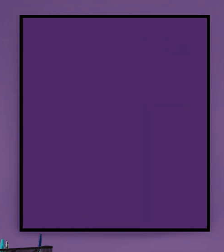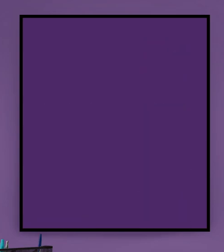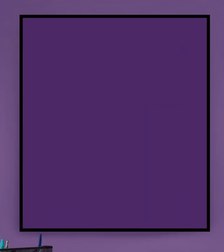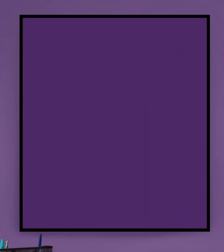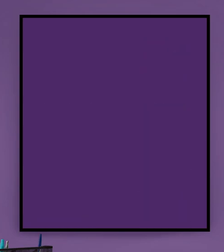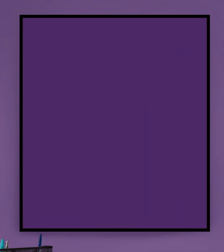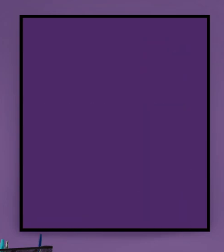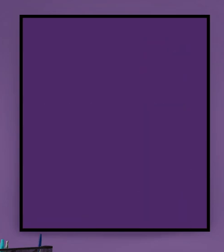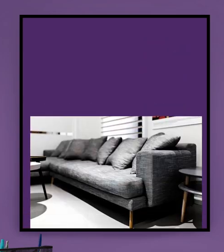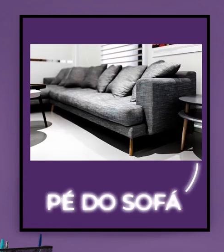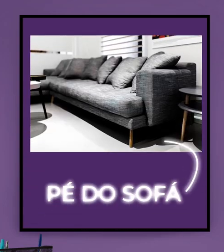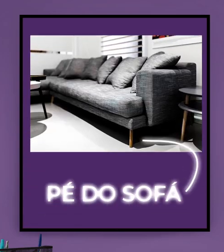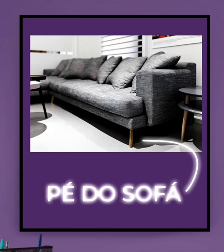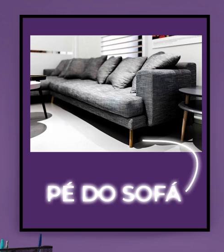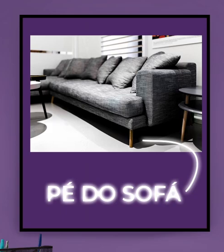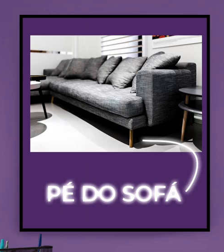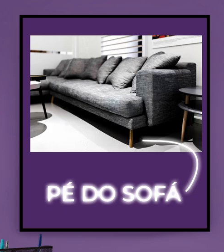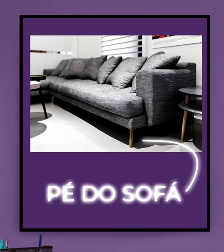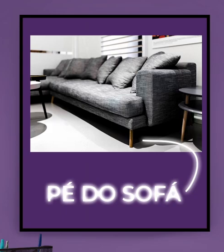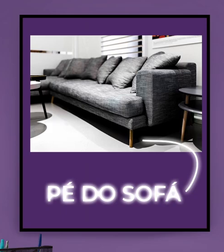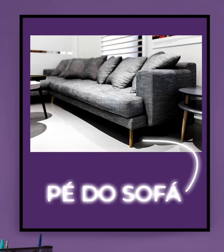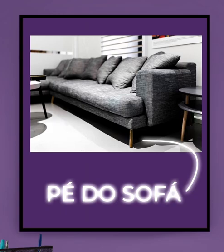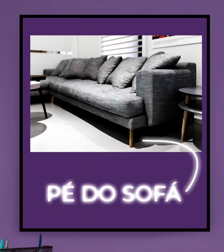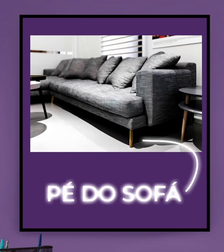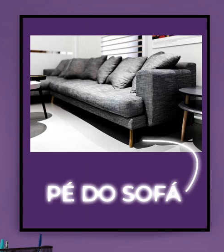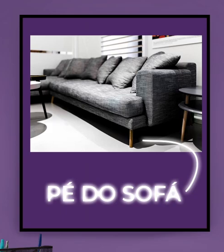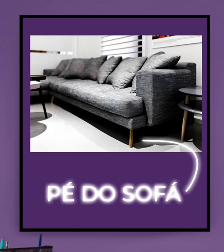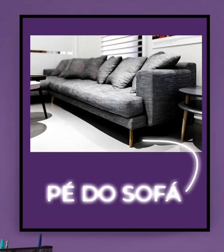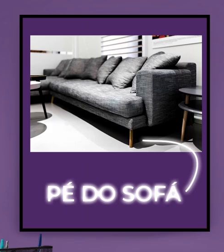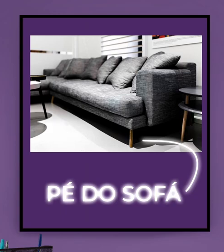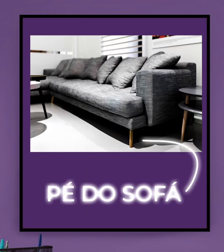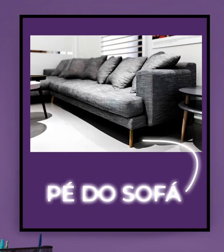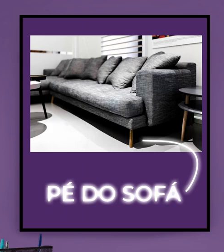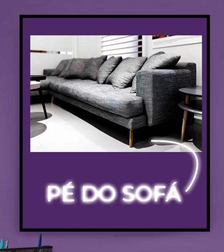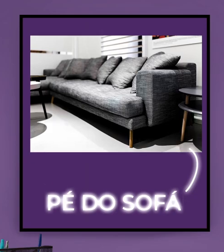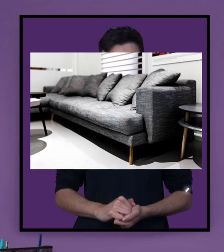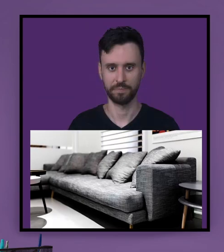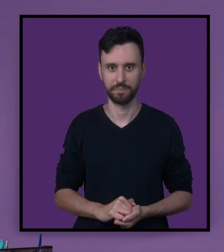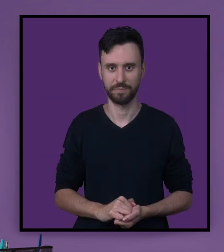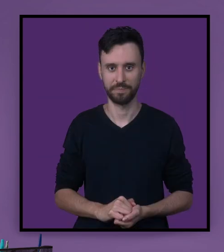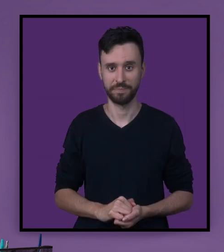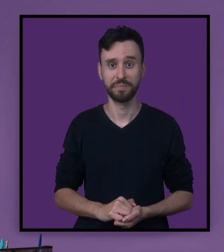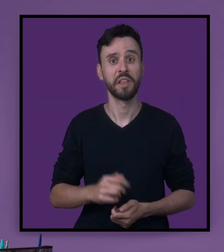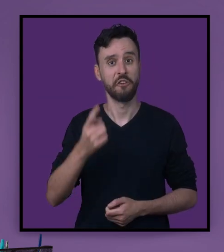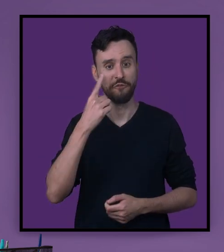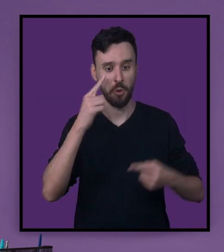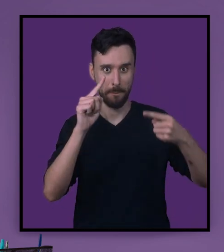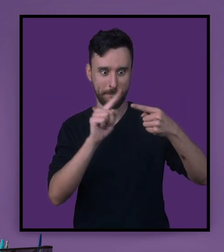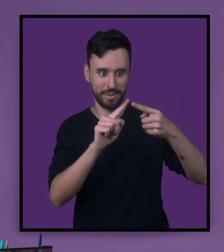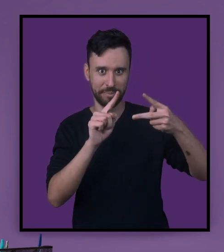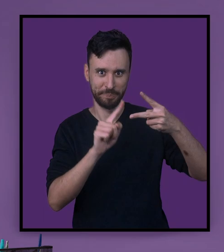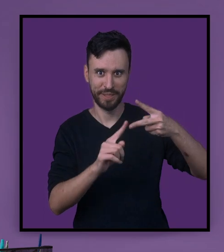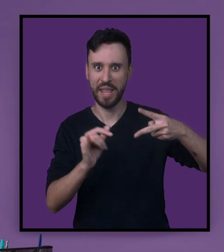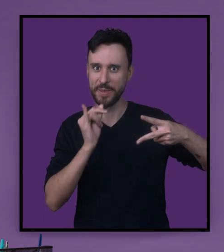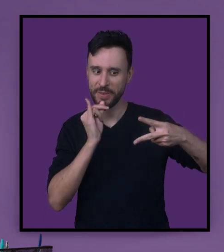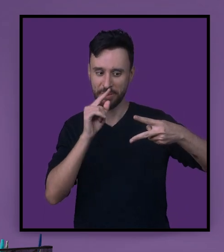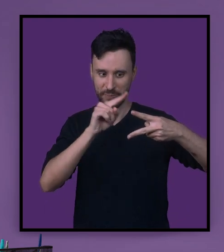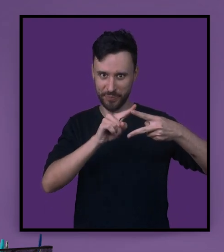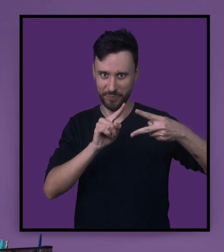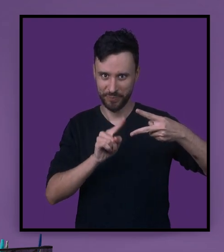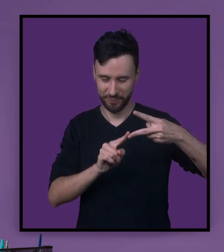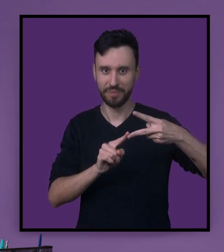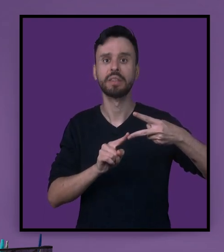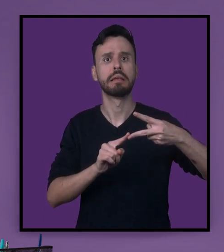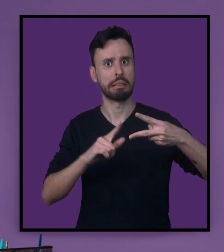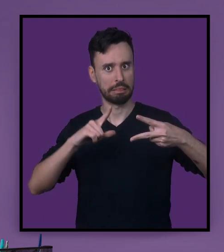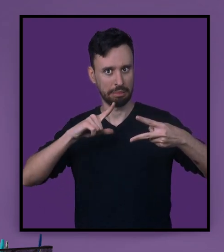Segundo exemplo. A perna do sofá está fraca. Nos exemplos apresentados,